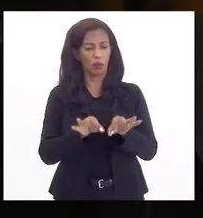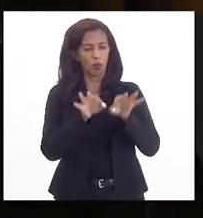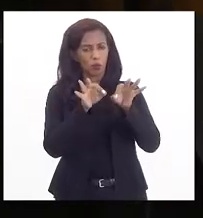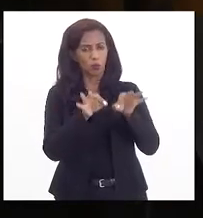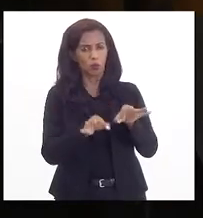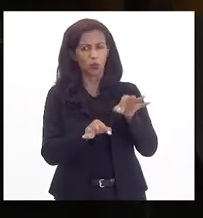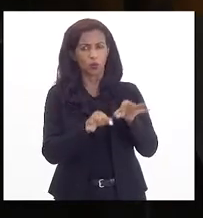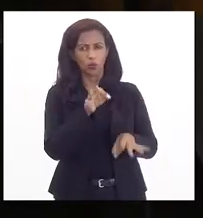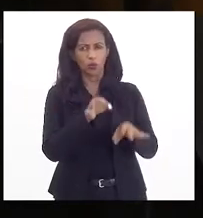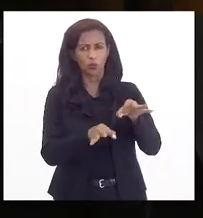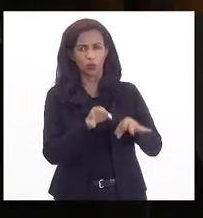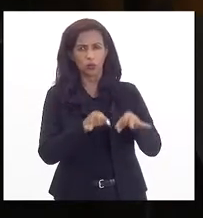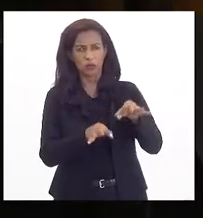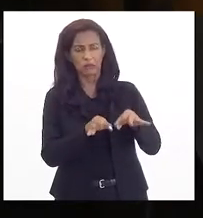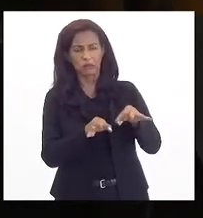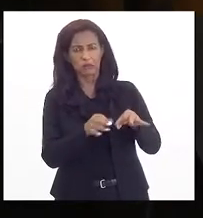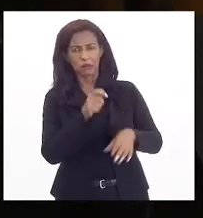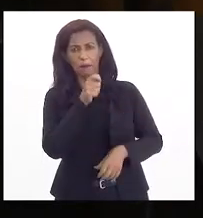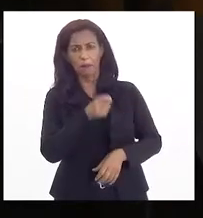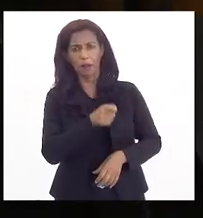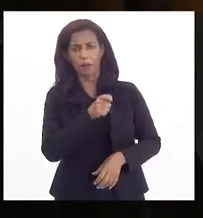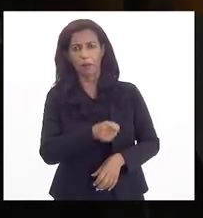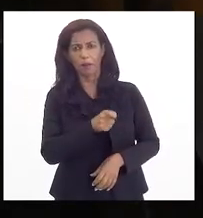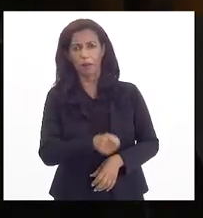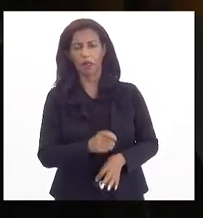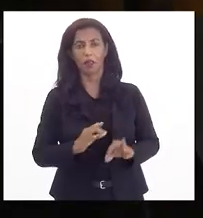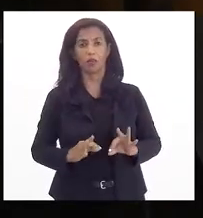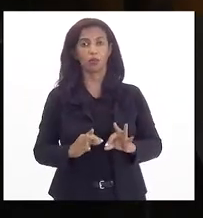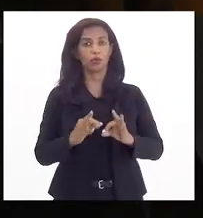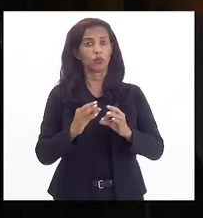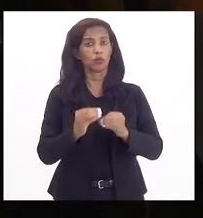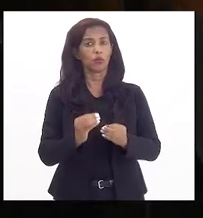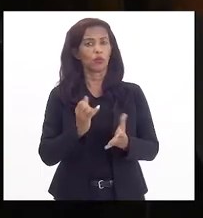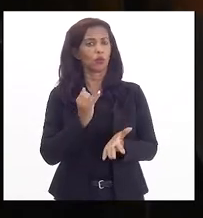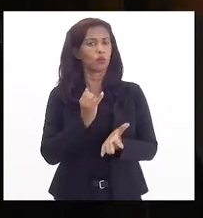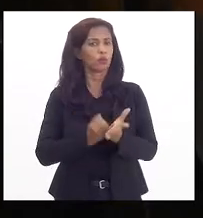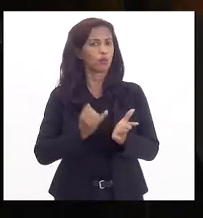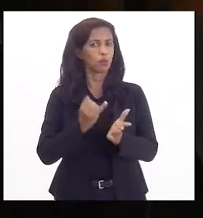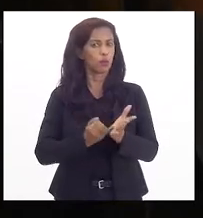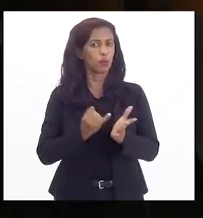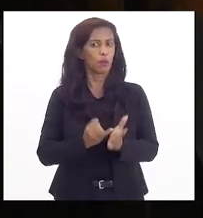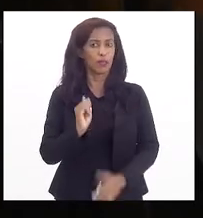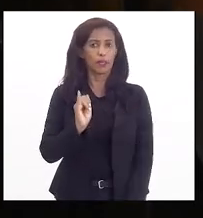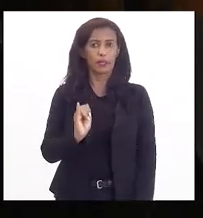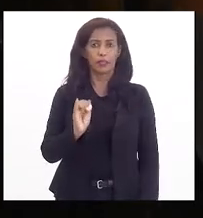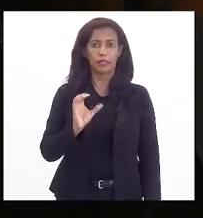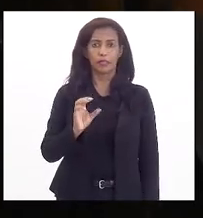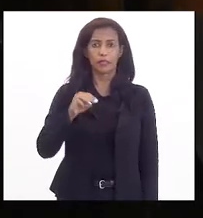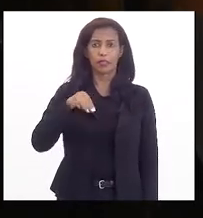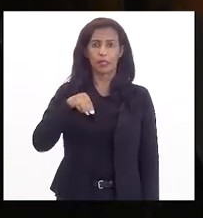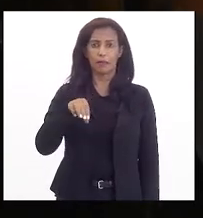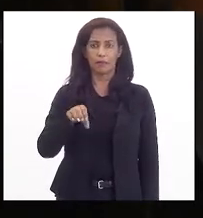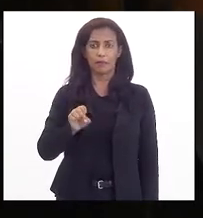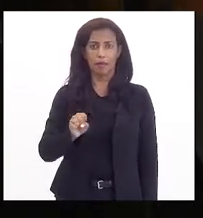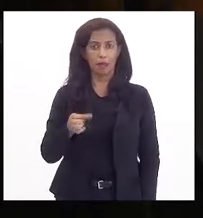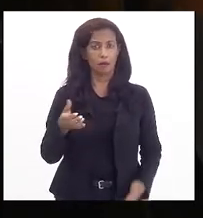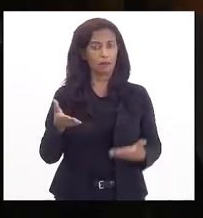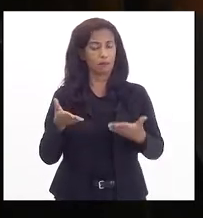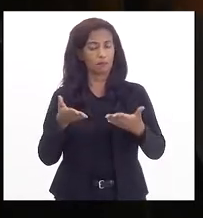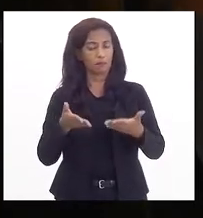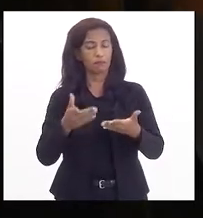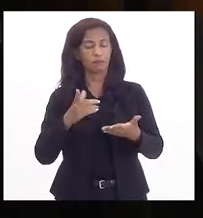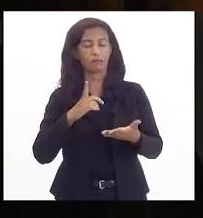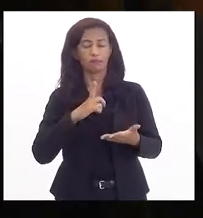judicializando tudo aquilo de ICMS que é constatado